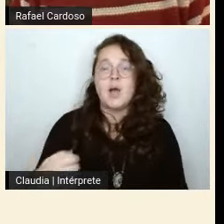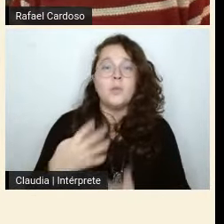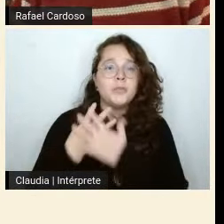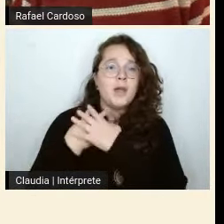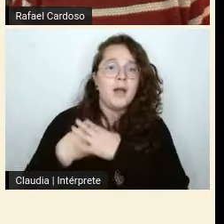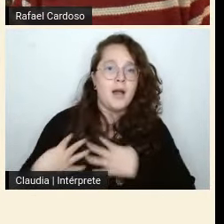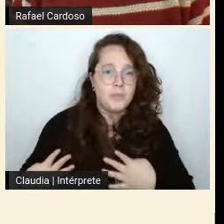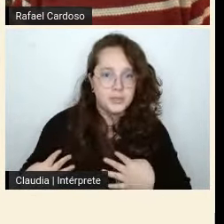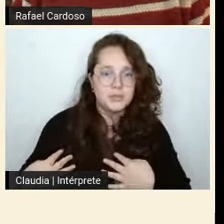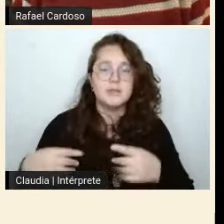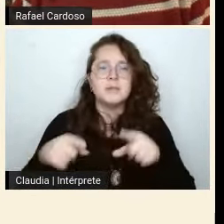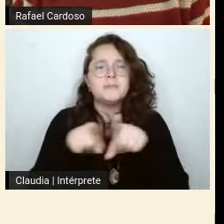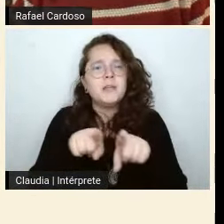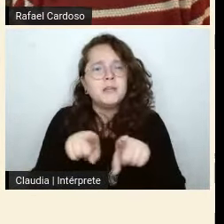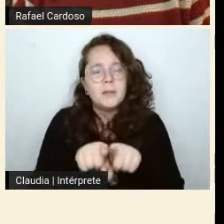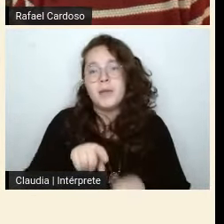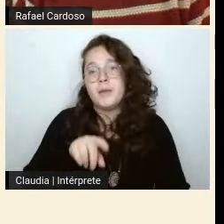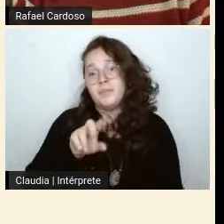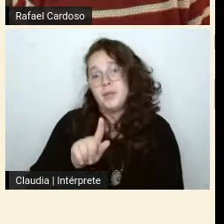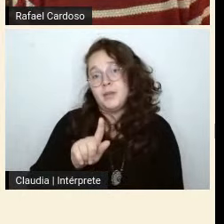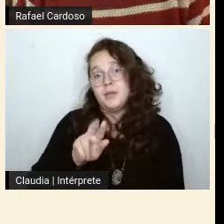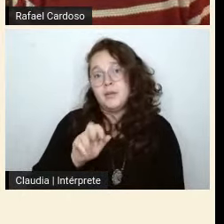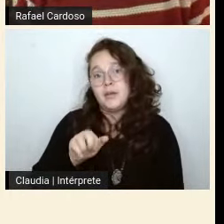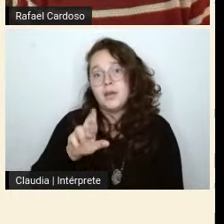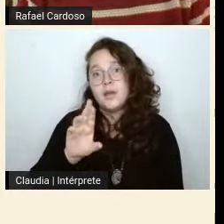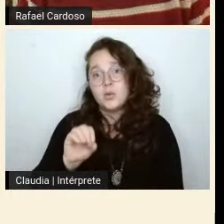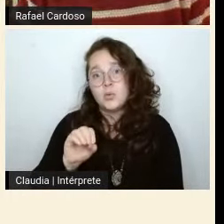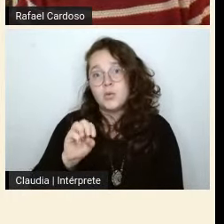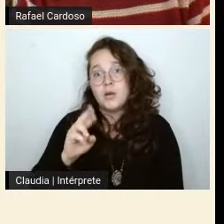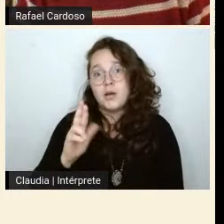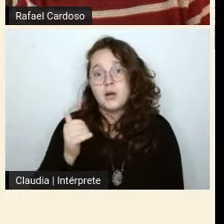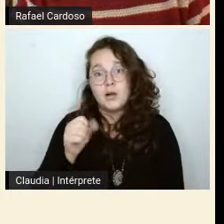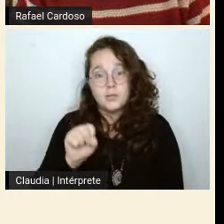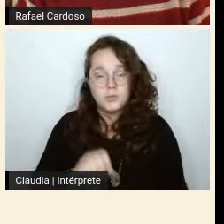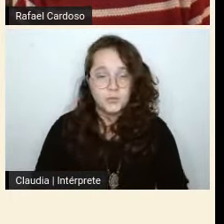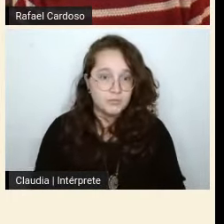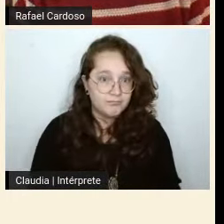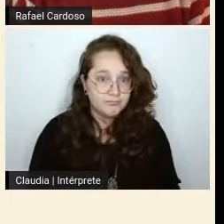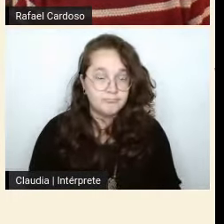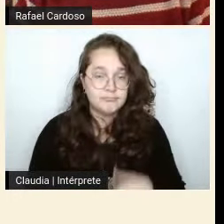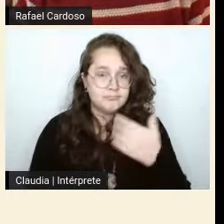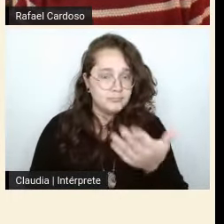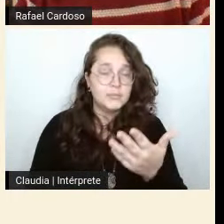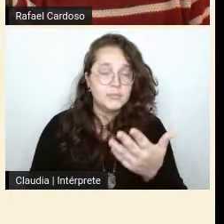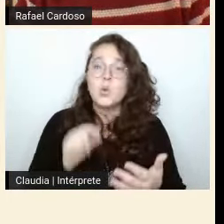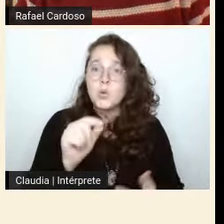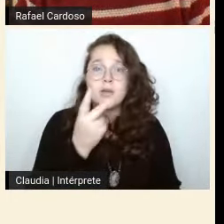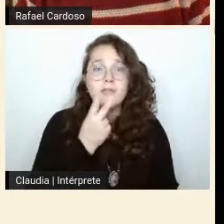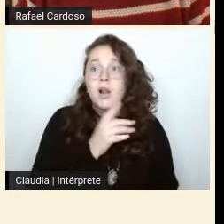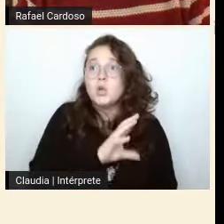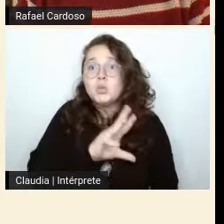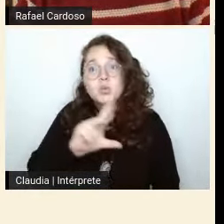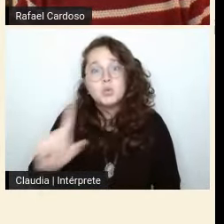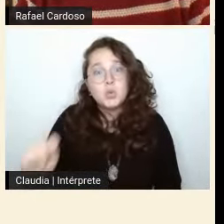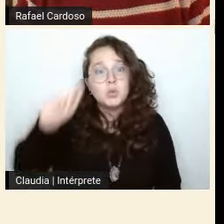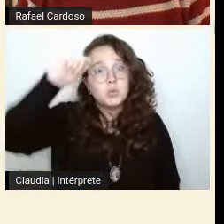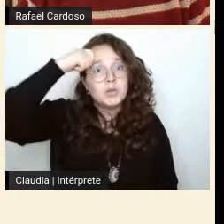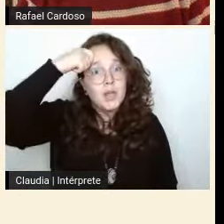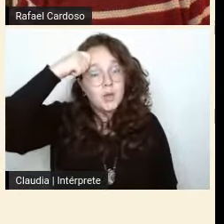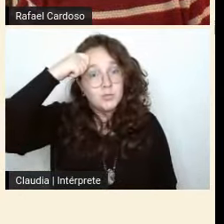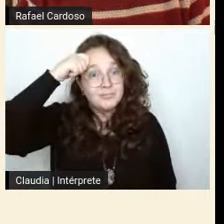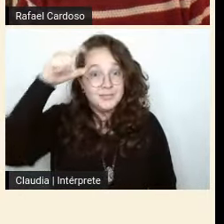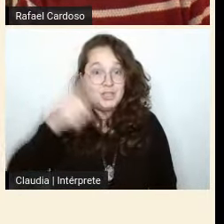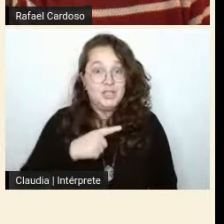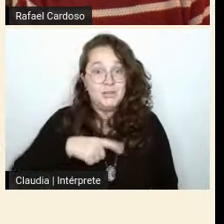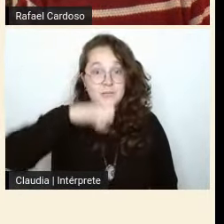termos conceituais, afirmar a existência de um negro de todo o Brasil era andar na contramão do antropólogo